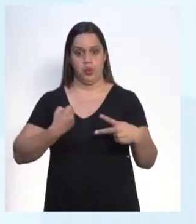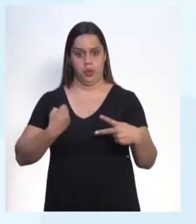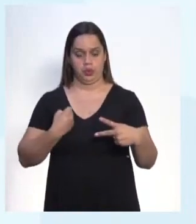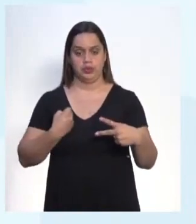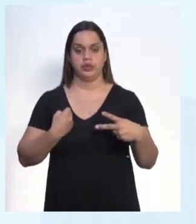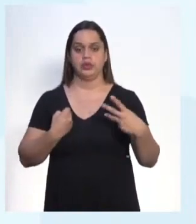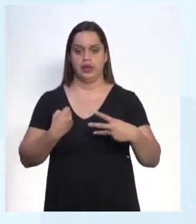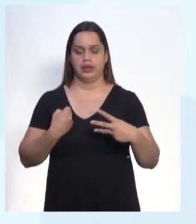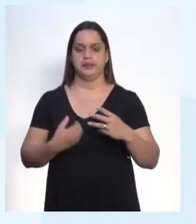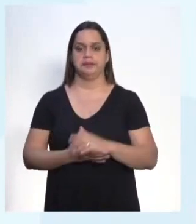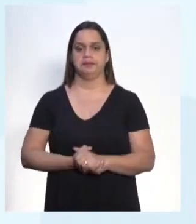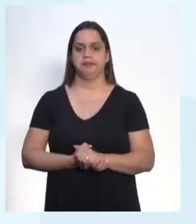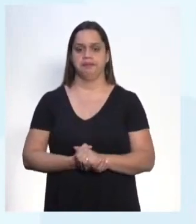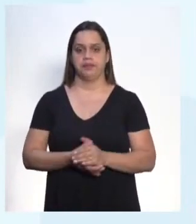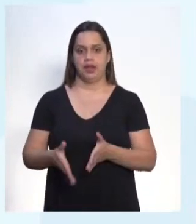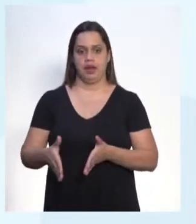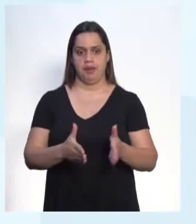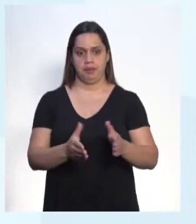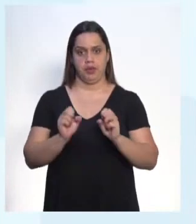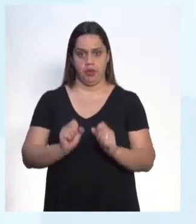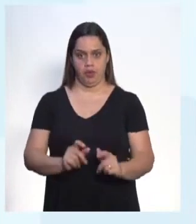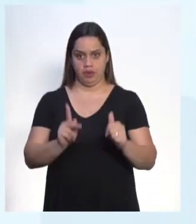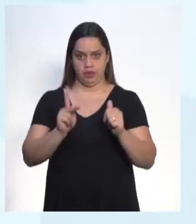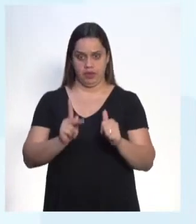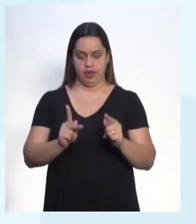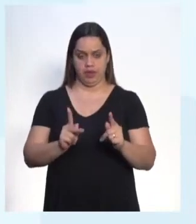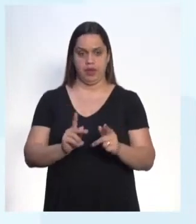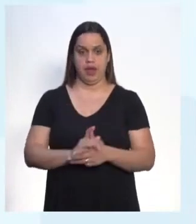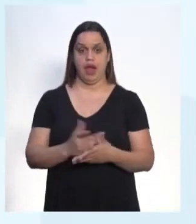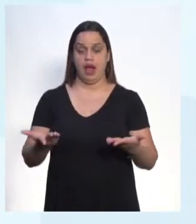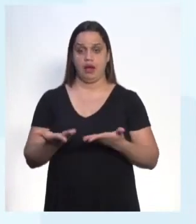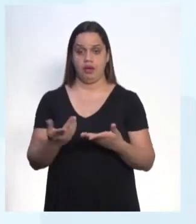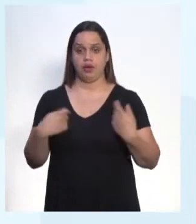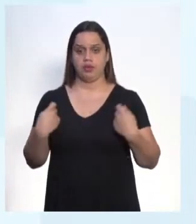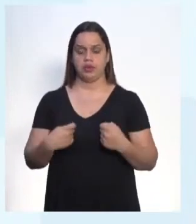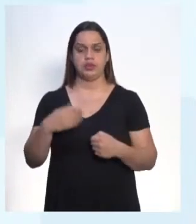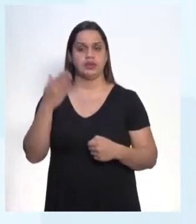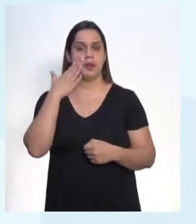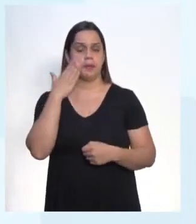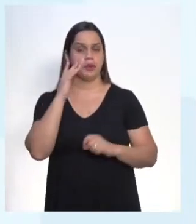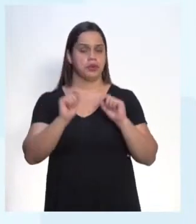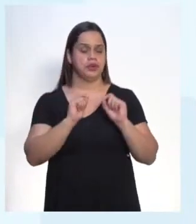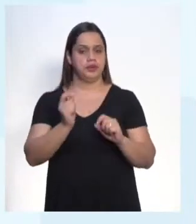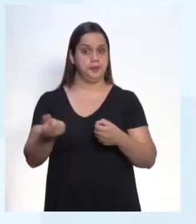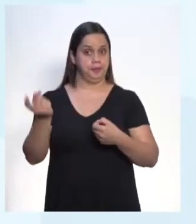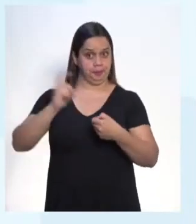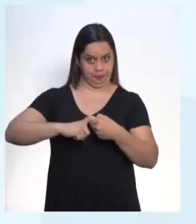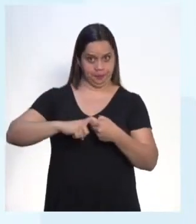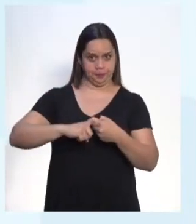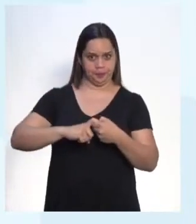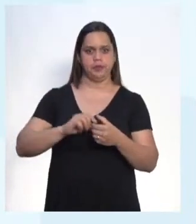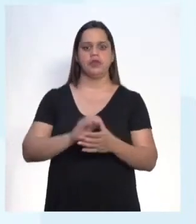2, 3. Perfeito? Agora, vamos pensar na volta?